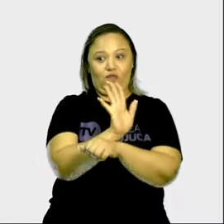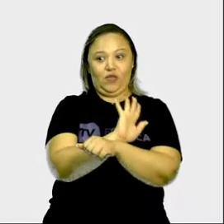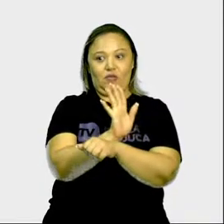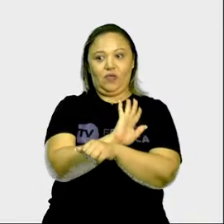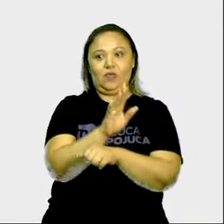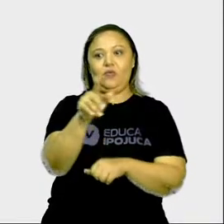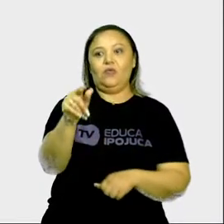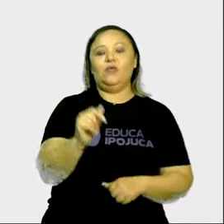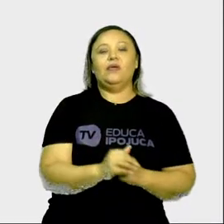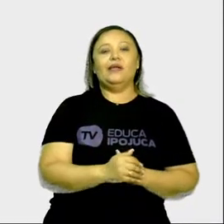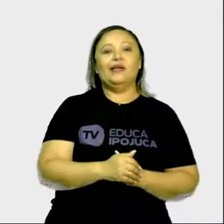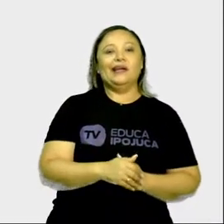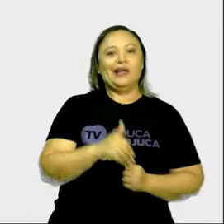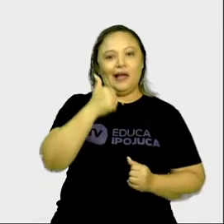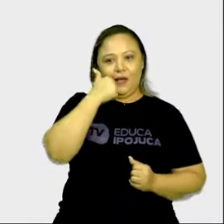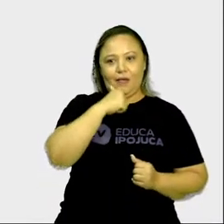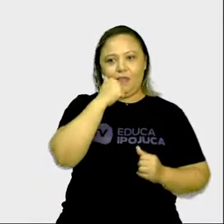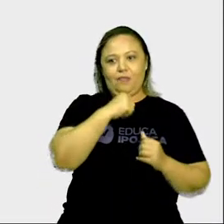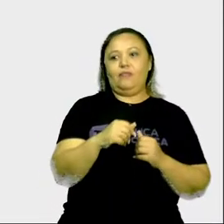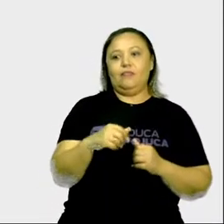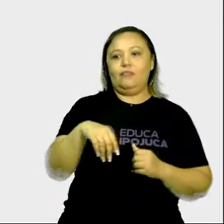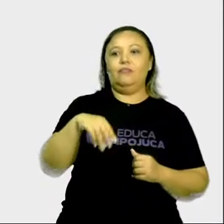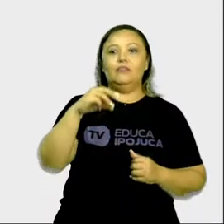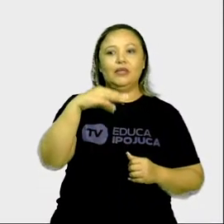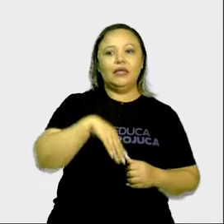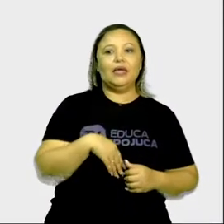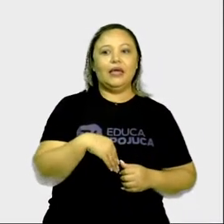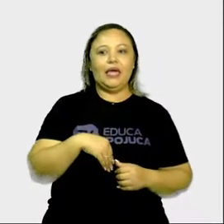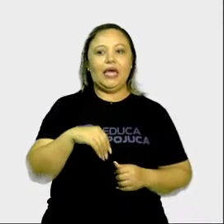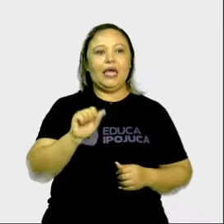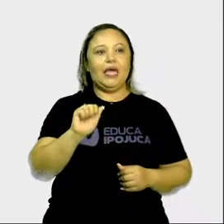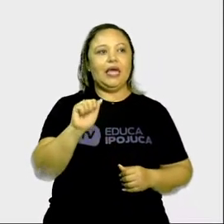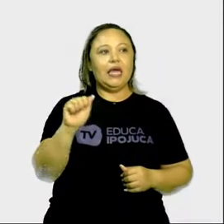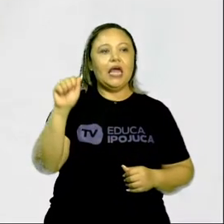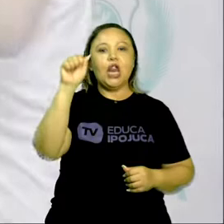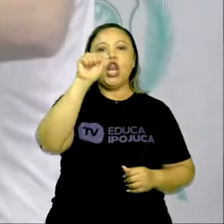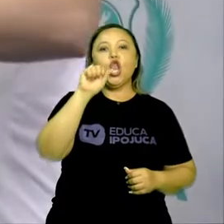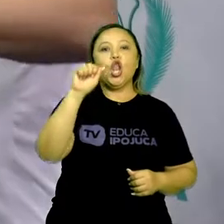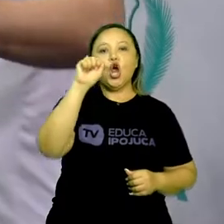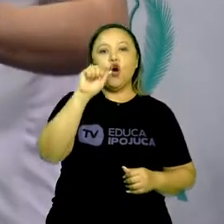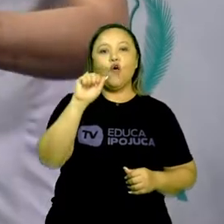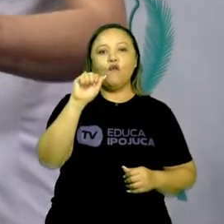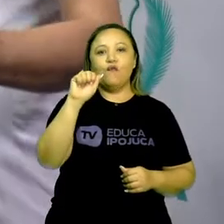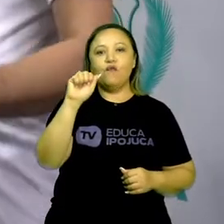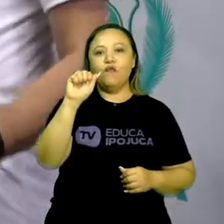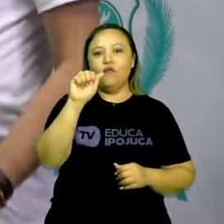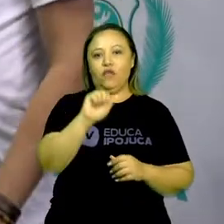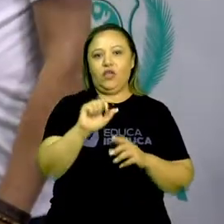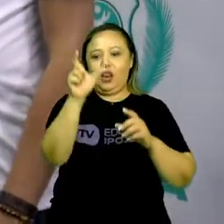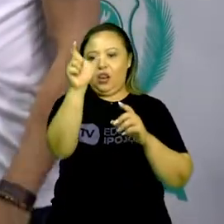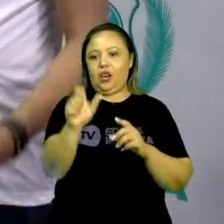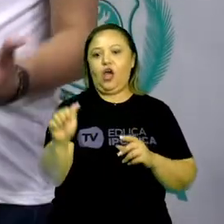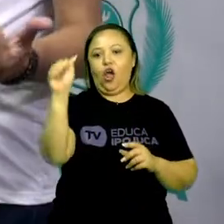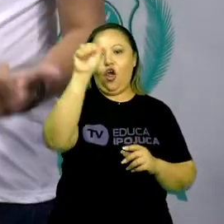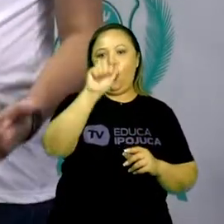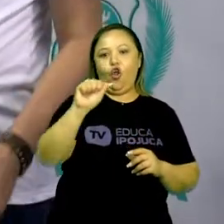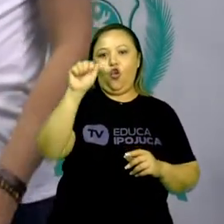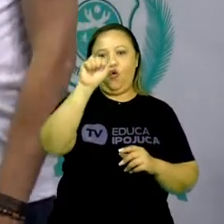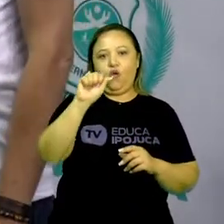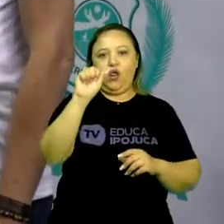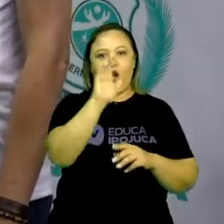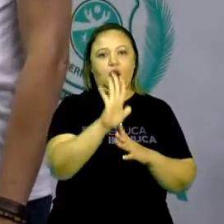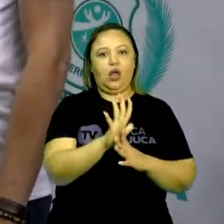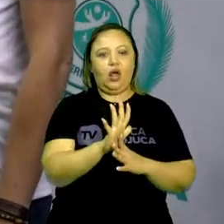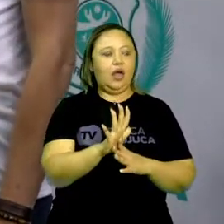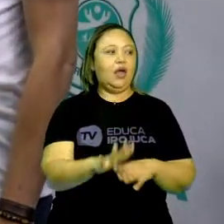Fernanda Montenegro fazendo a Compadecida, a Mãe de Cristo, né? Já temos o teatro no cinema, né, com direção do Guel